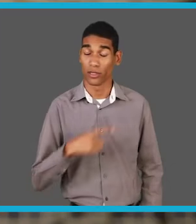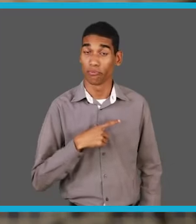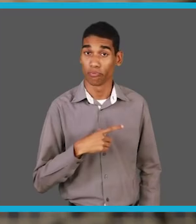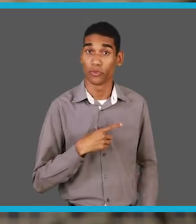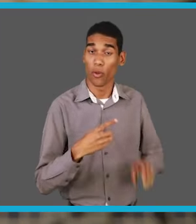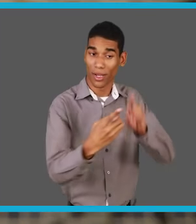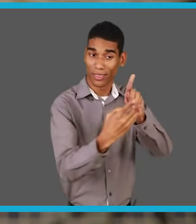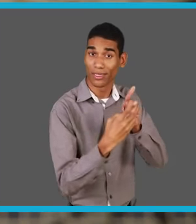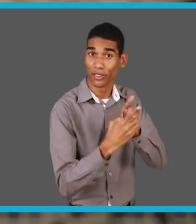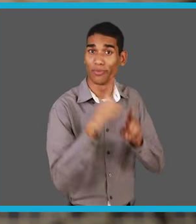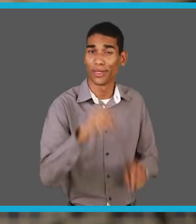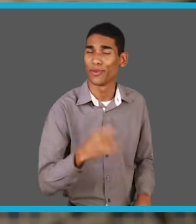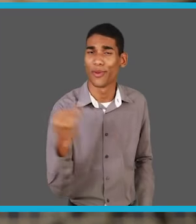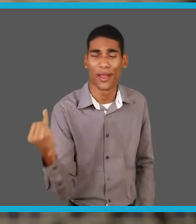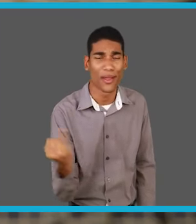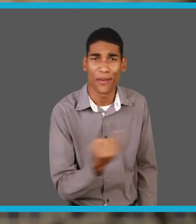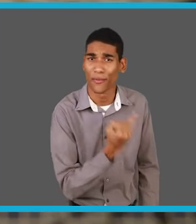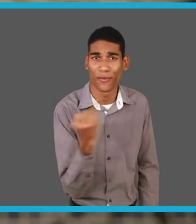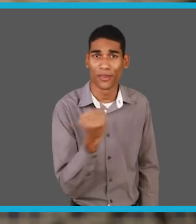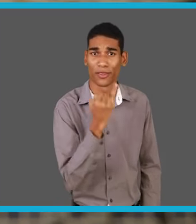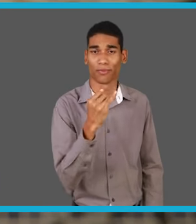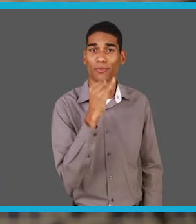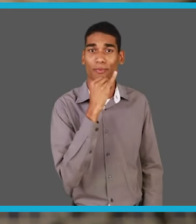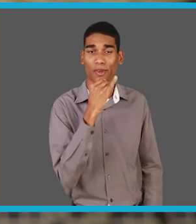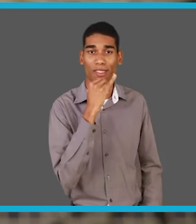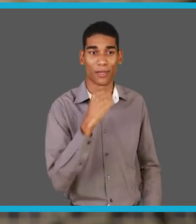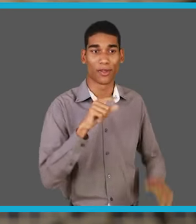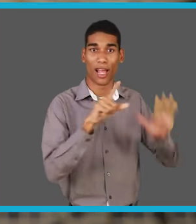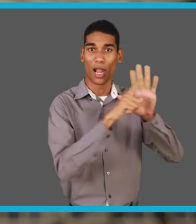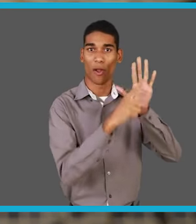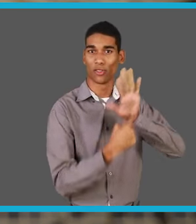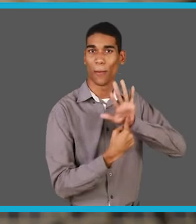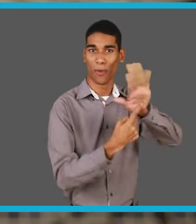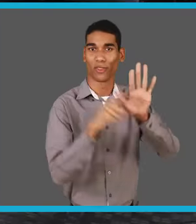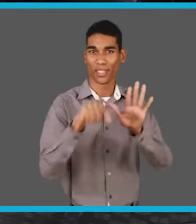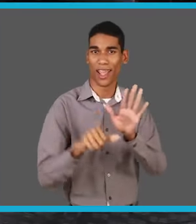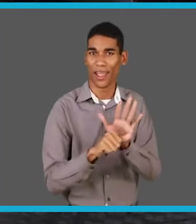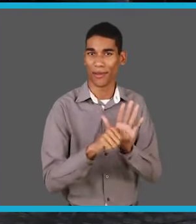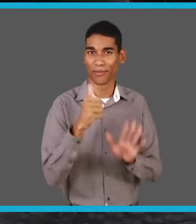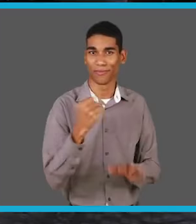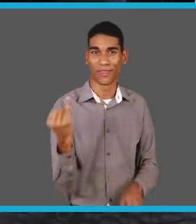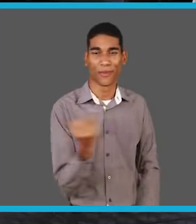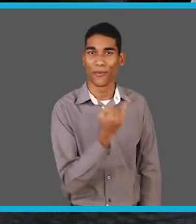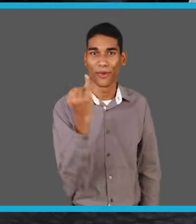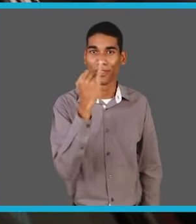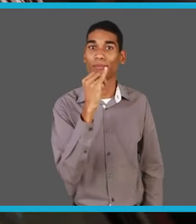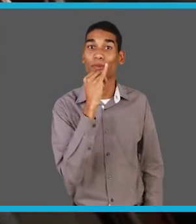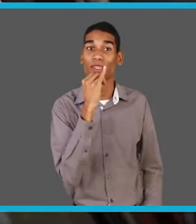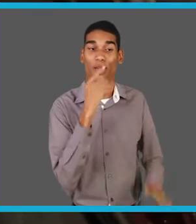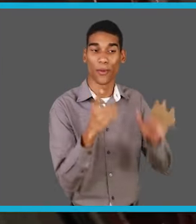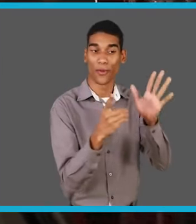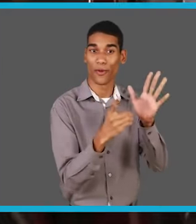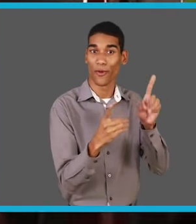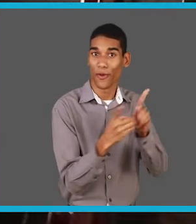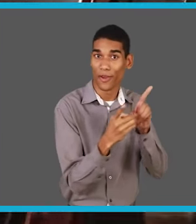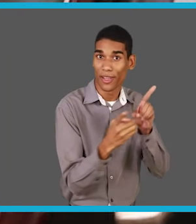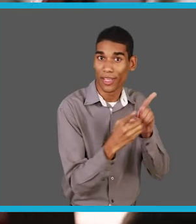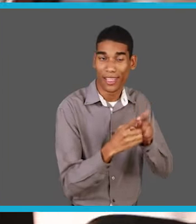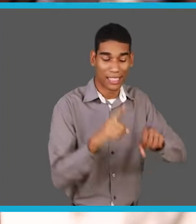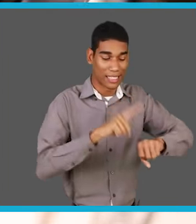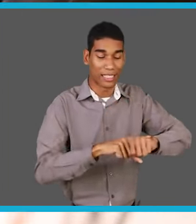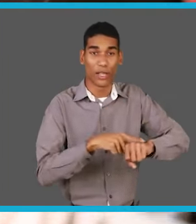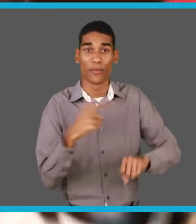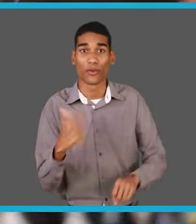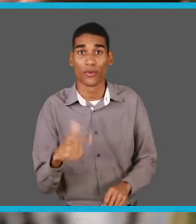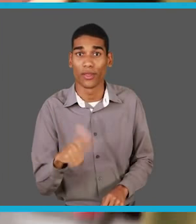O atendimento é fundamental. A primeira impressão que você passa para o cliente. Cliente de oficina mecânica quase sempre